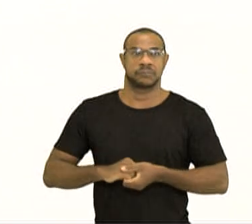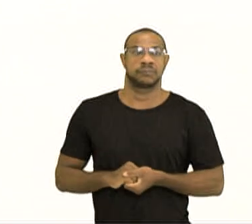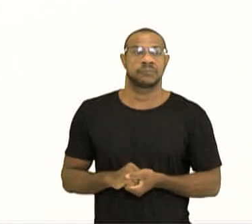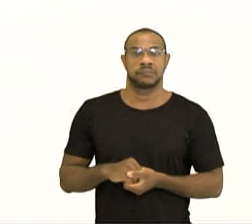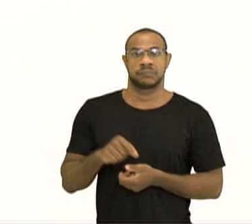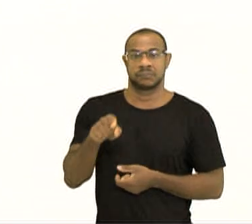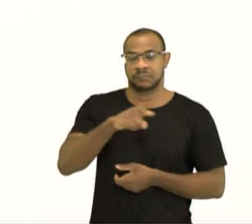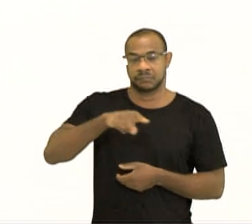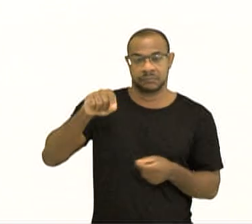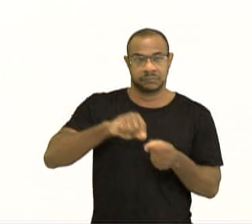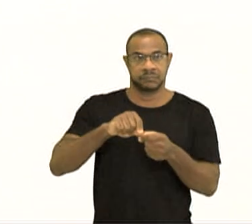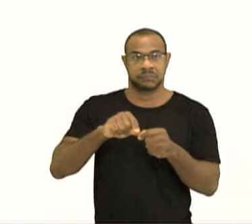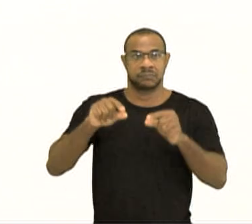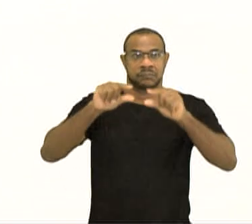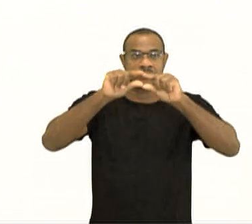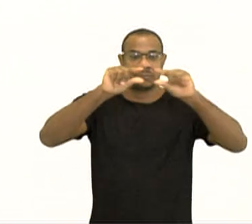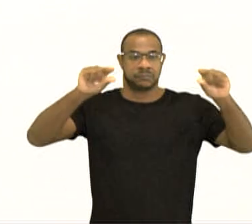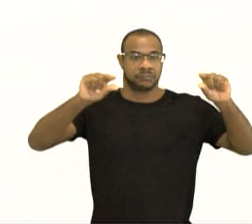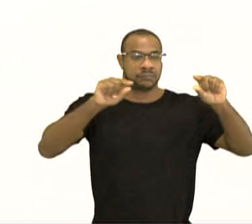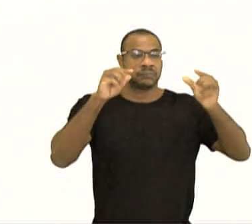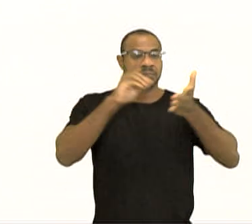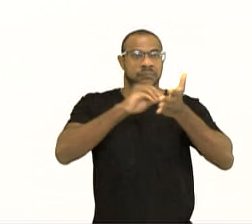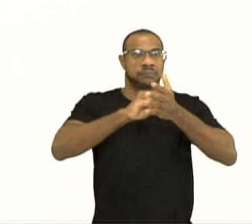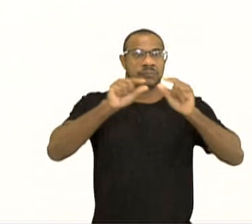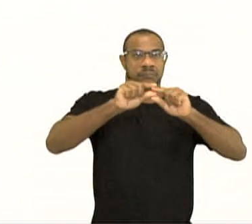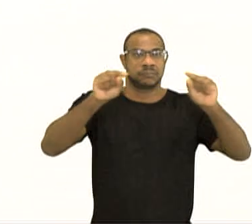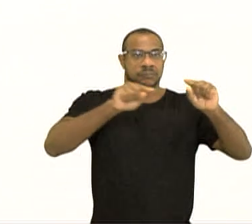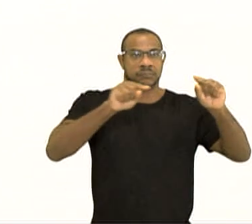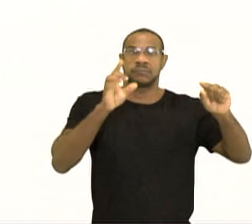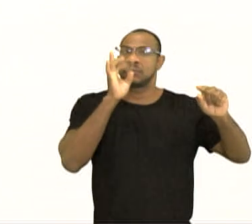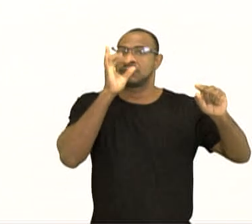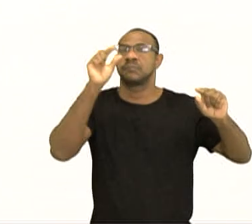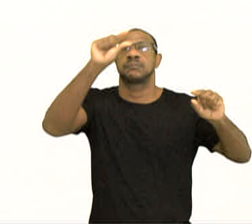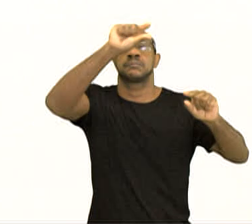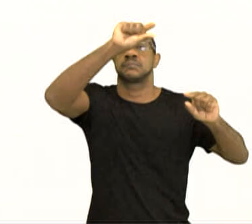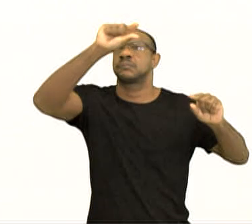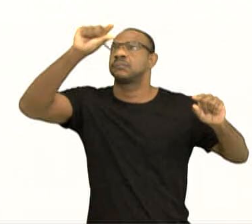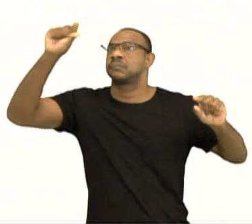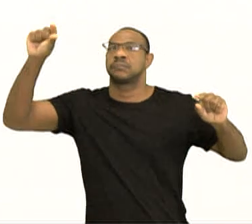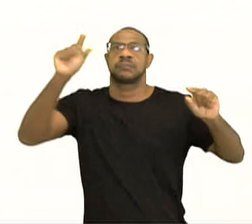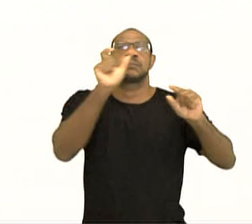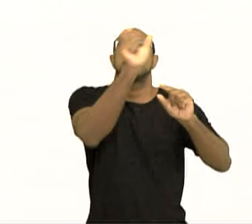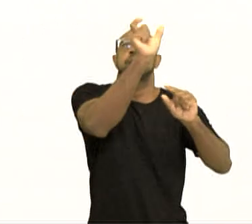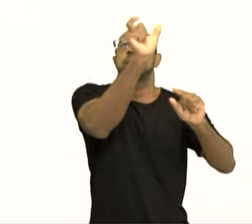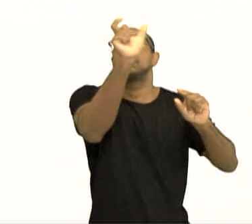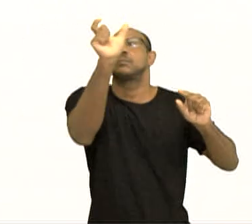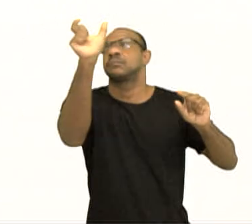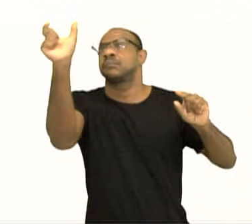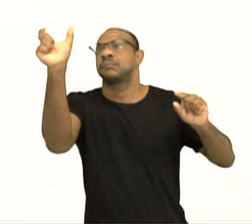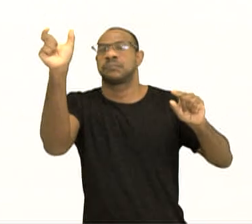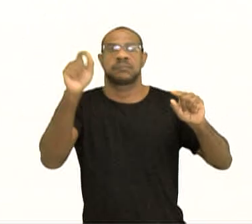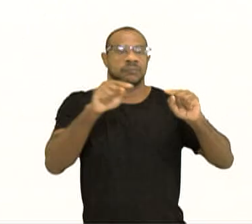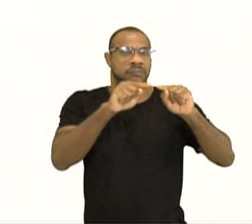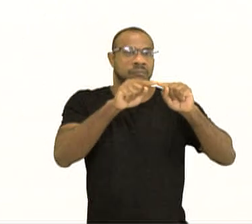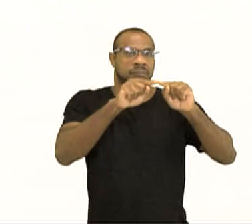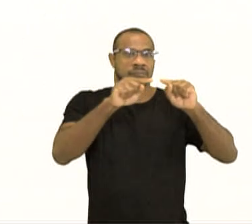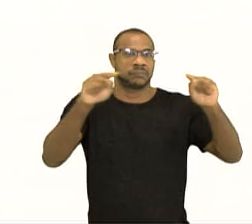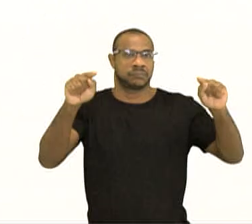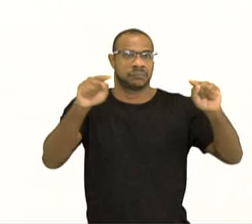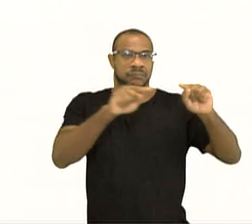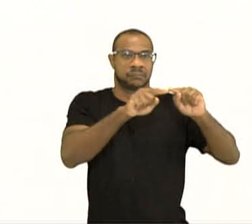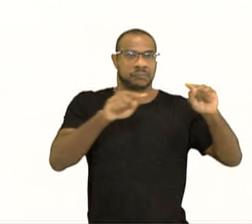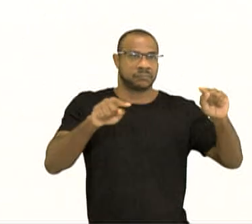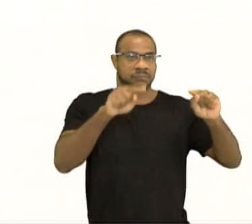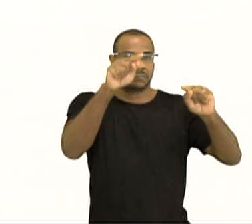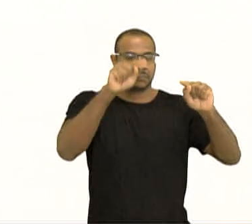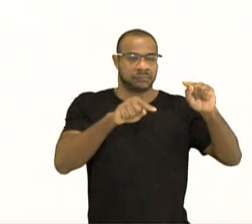quero que vocês completem as frases aqui com o que está em verde aqui em cima. Reparem que eu só tenho duas lacunas, mas aqui eu tenho 3